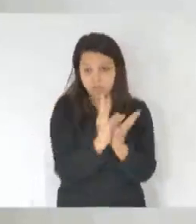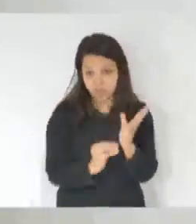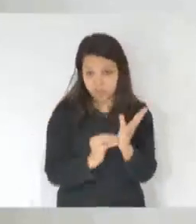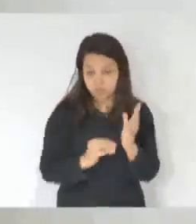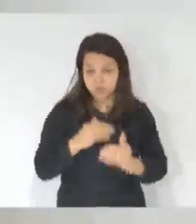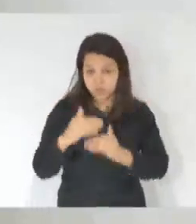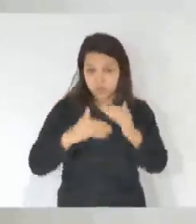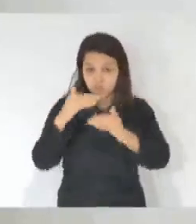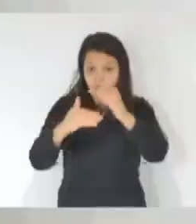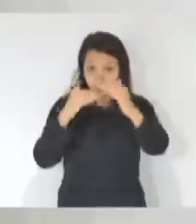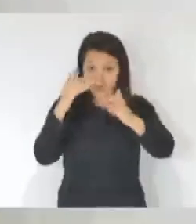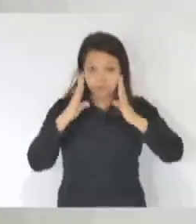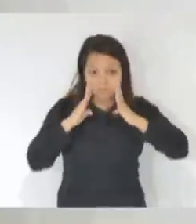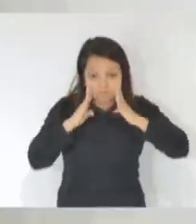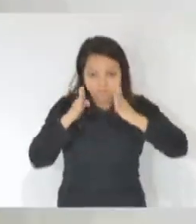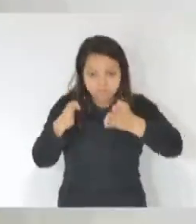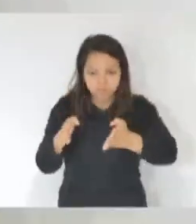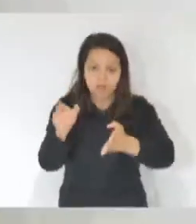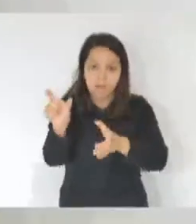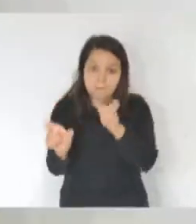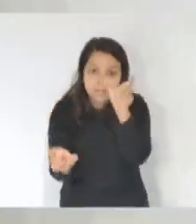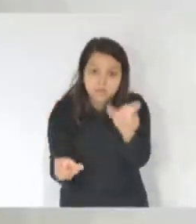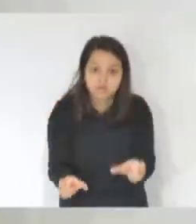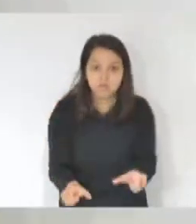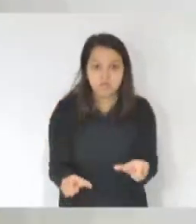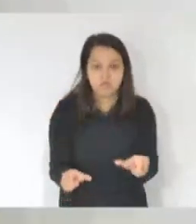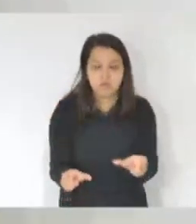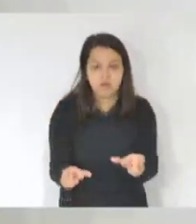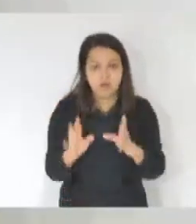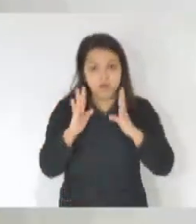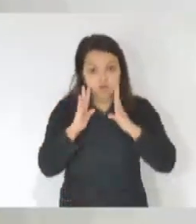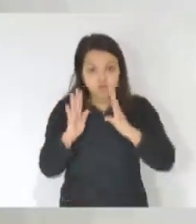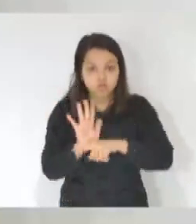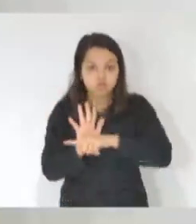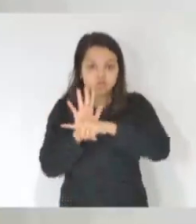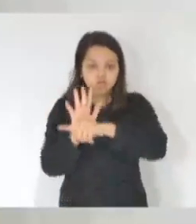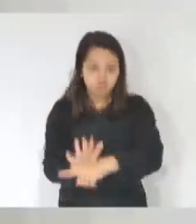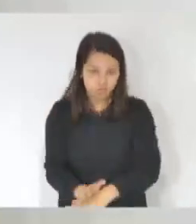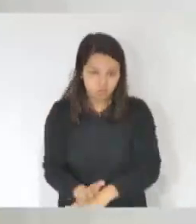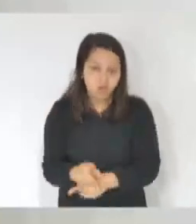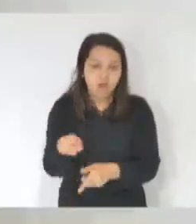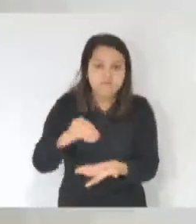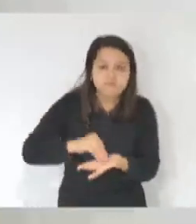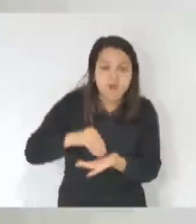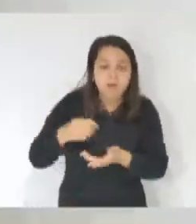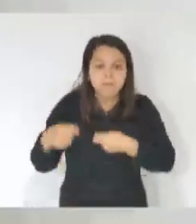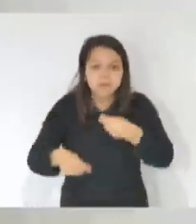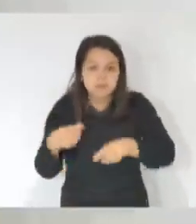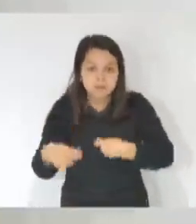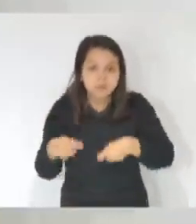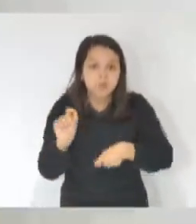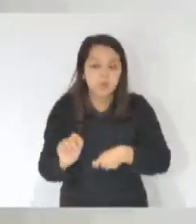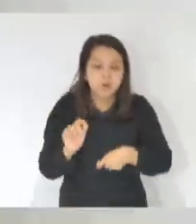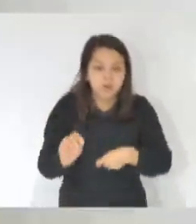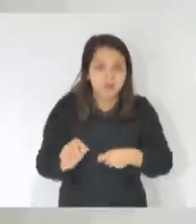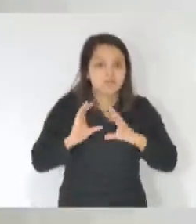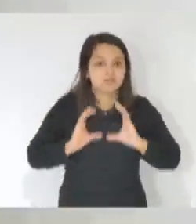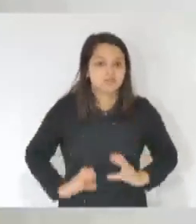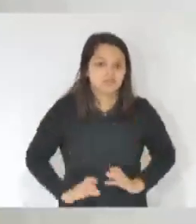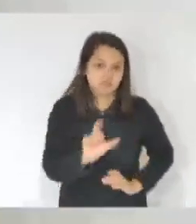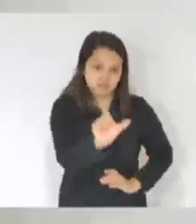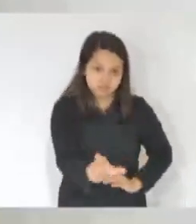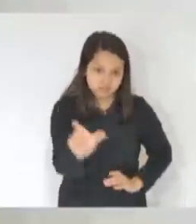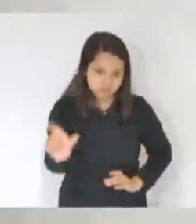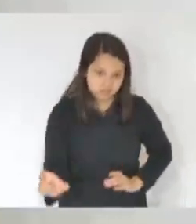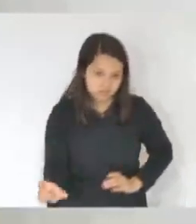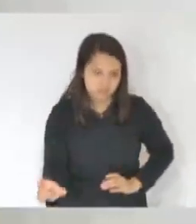que responda às necessidades desse cidadão. Os parlamentares são parceiros valiosos em assegurar um governo